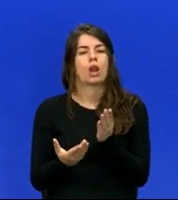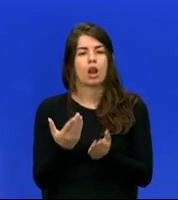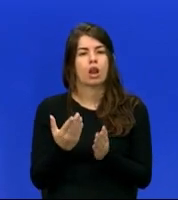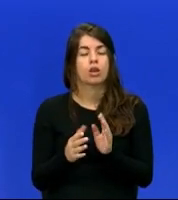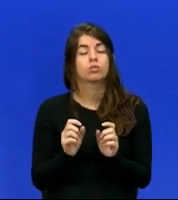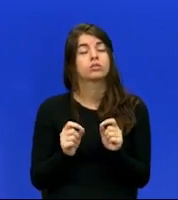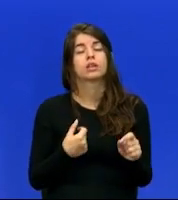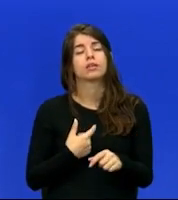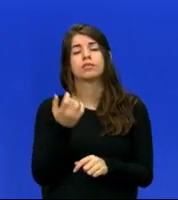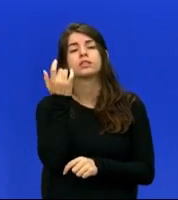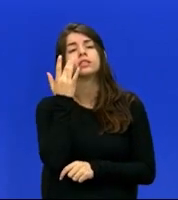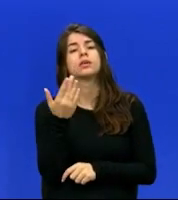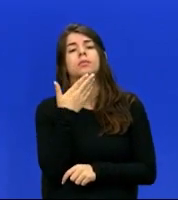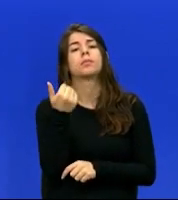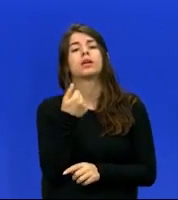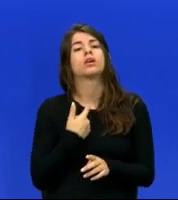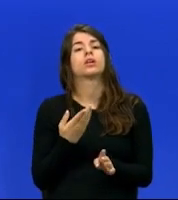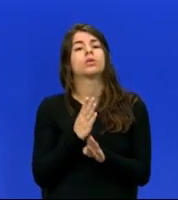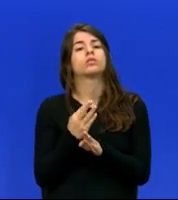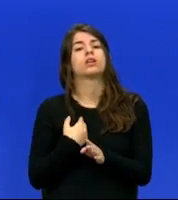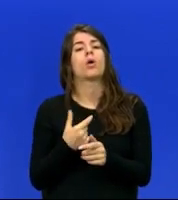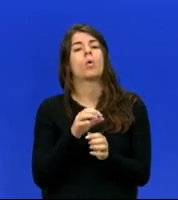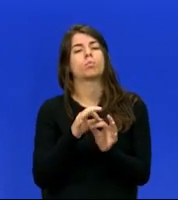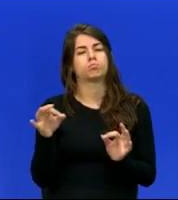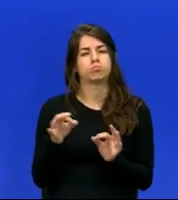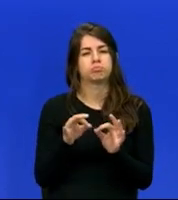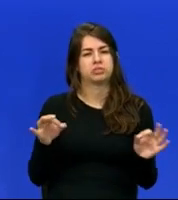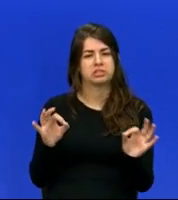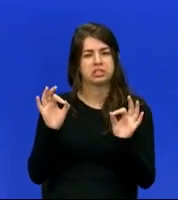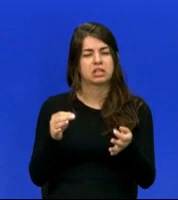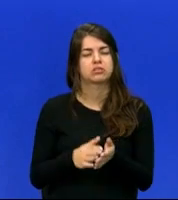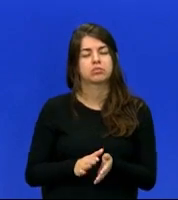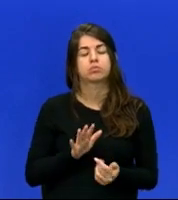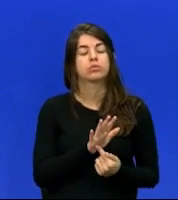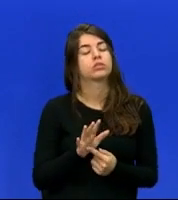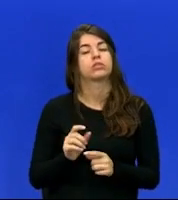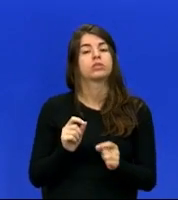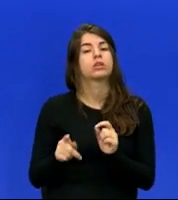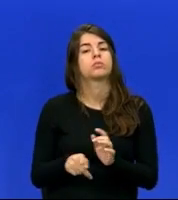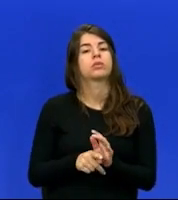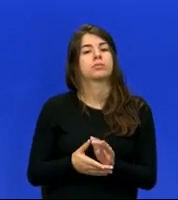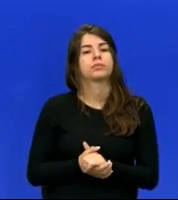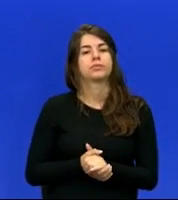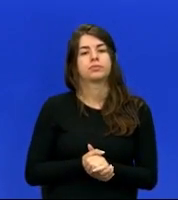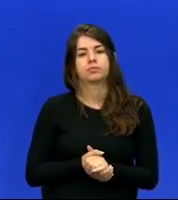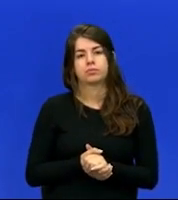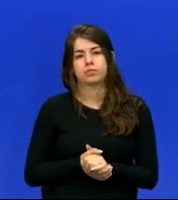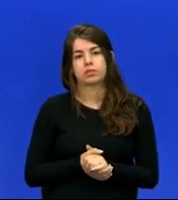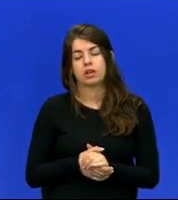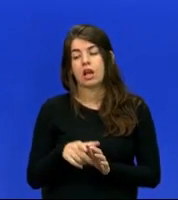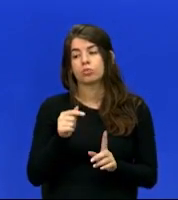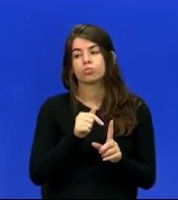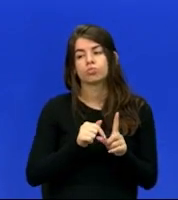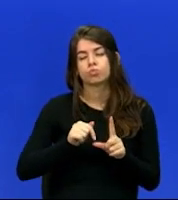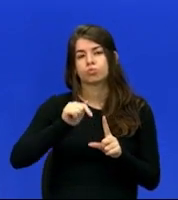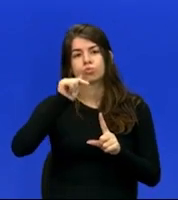que facilita bastante para você encontrar a área é representar ela na sua